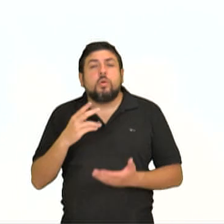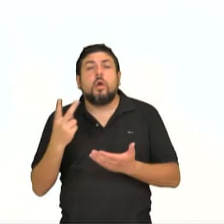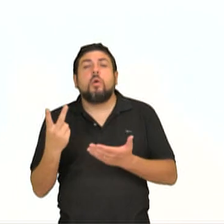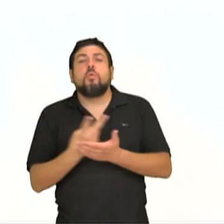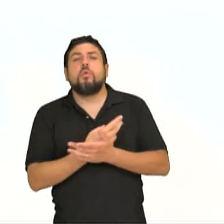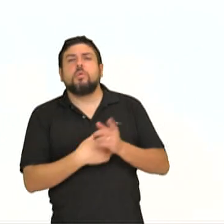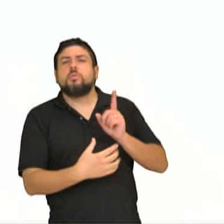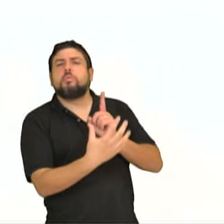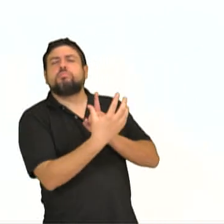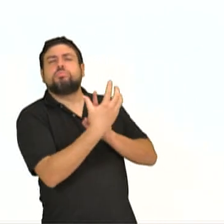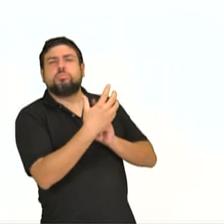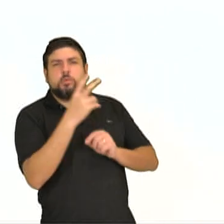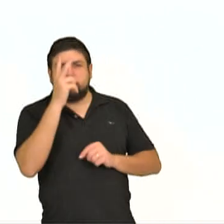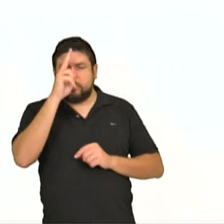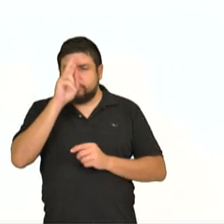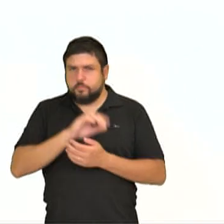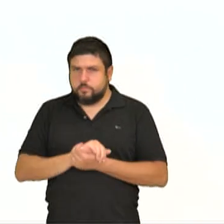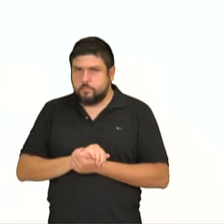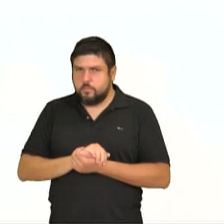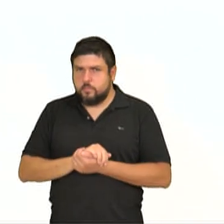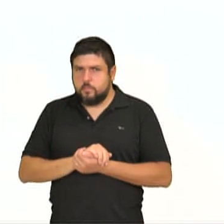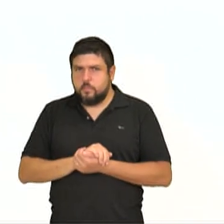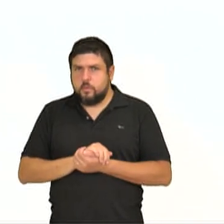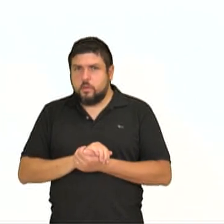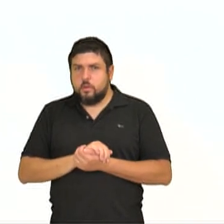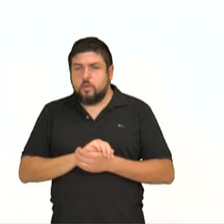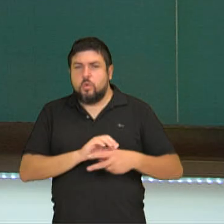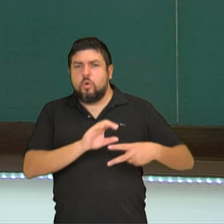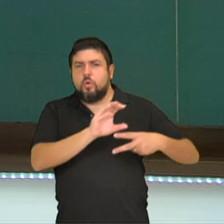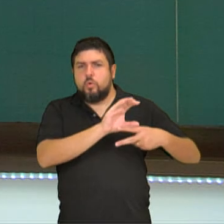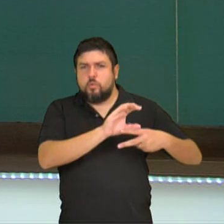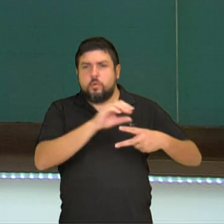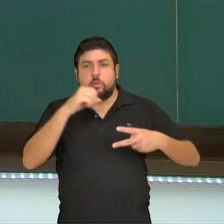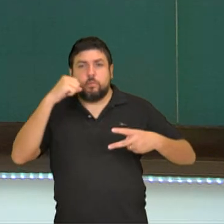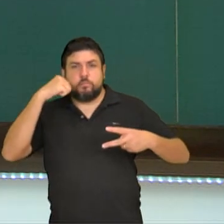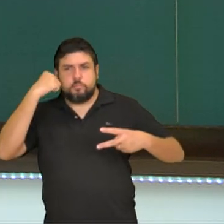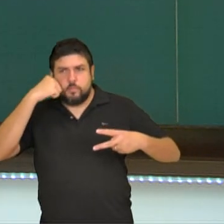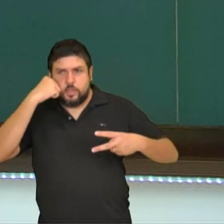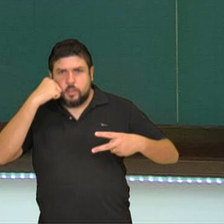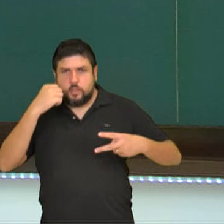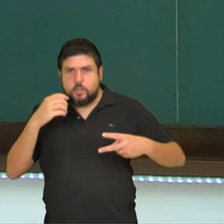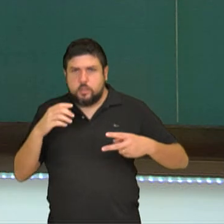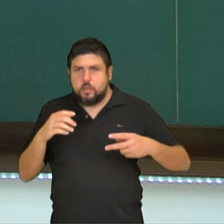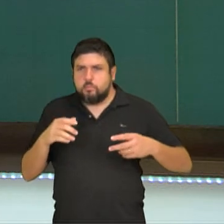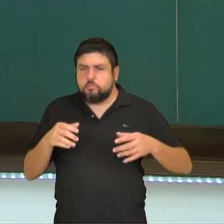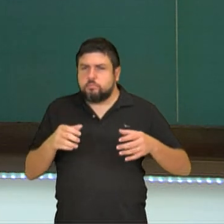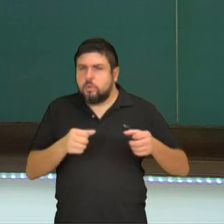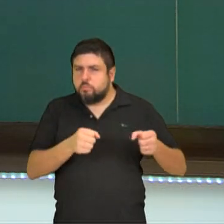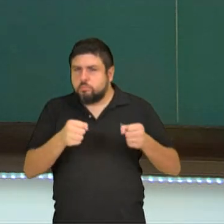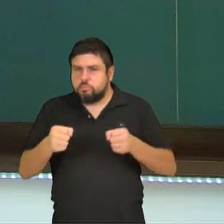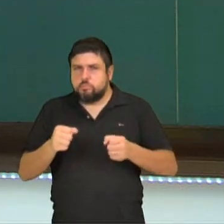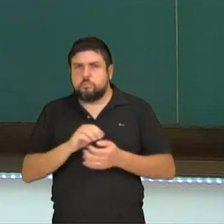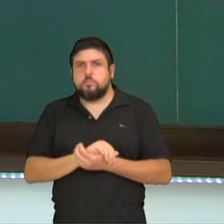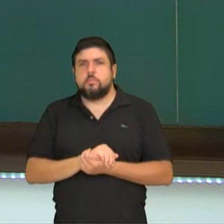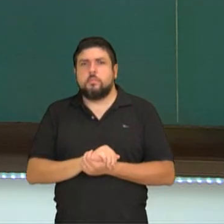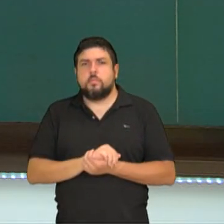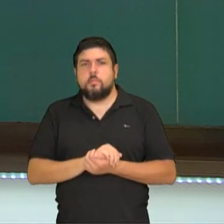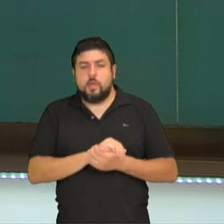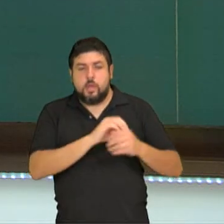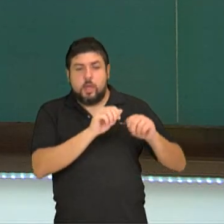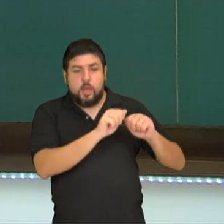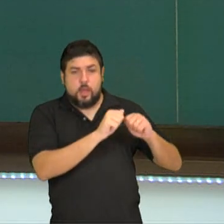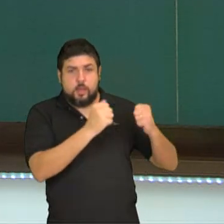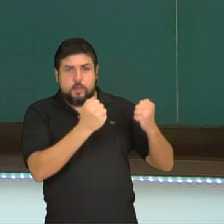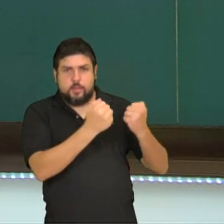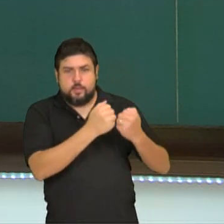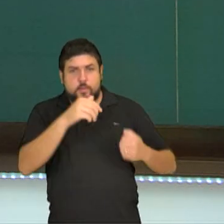tem que lembrar disso. Os cônsules e o Senado, que se equilibram muito no poder, né? A Assembleia Centuriata, que vai ser muito importante